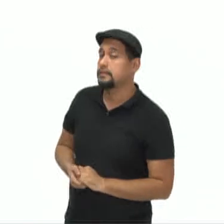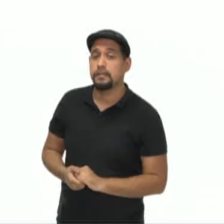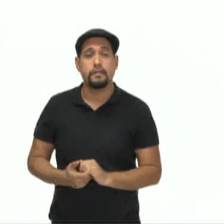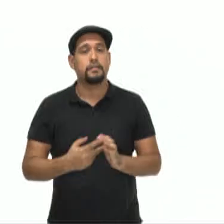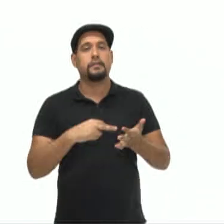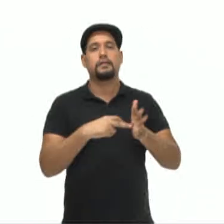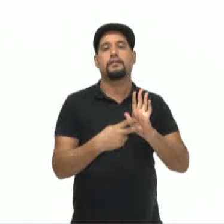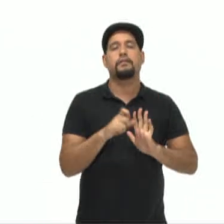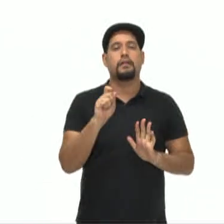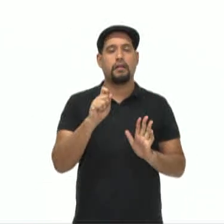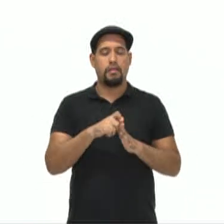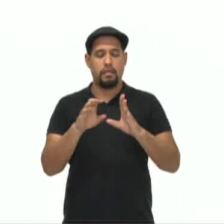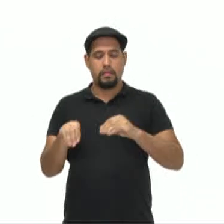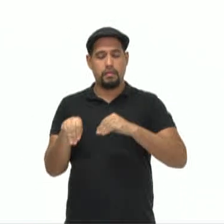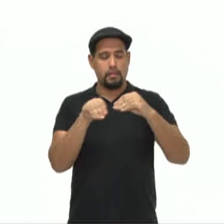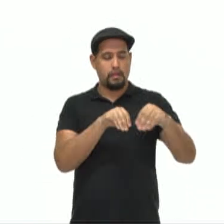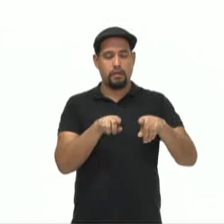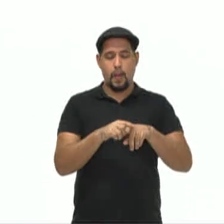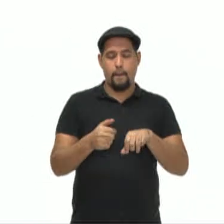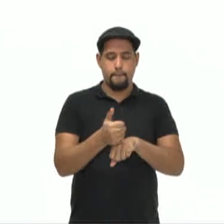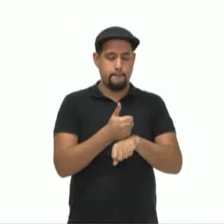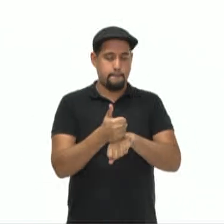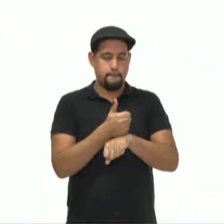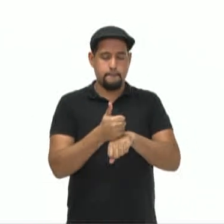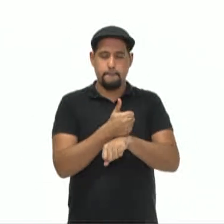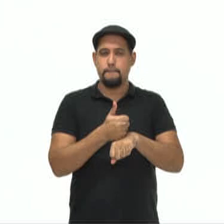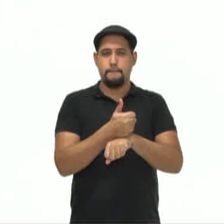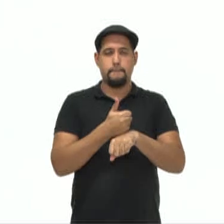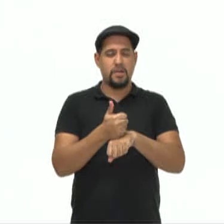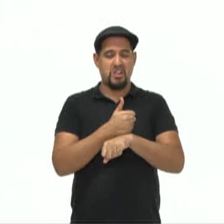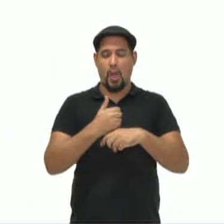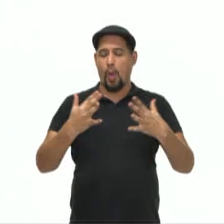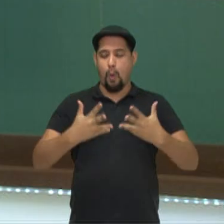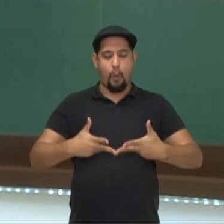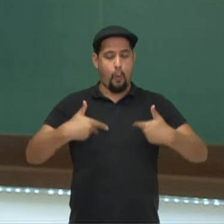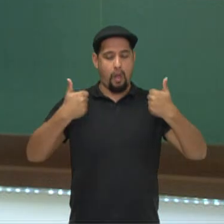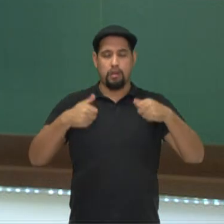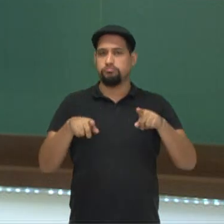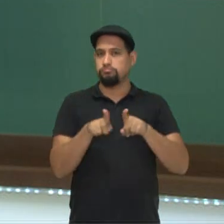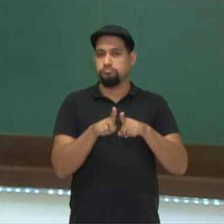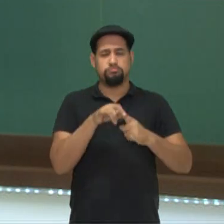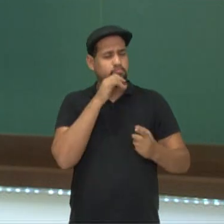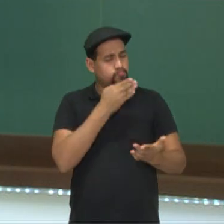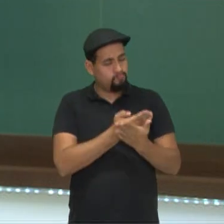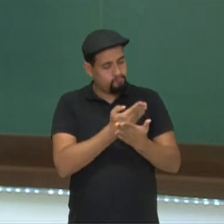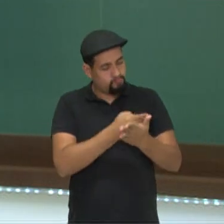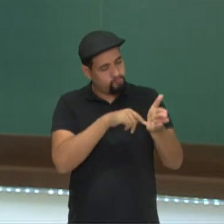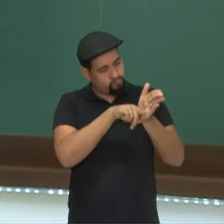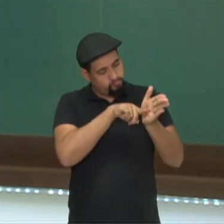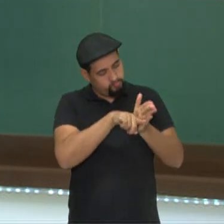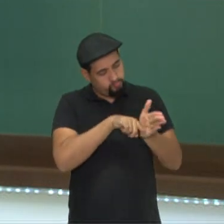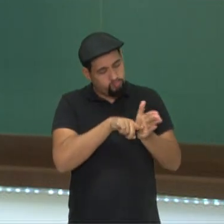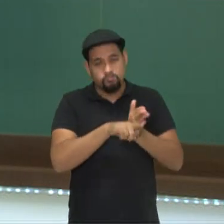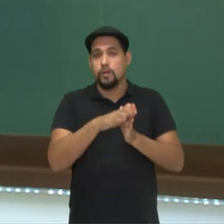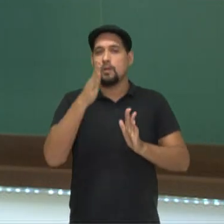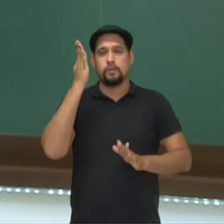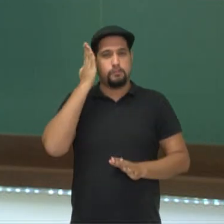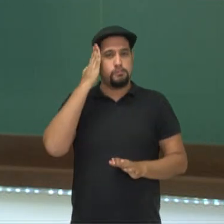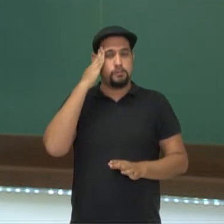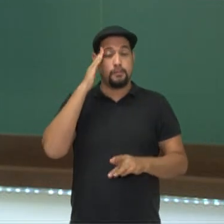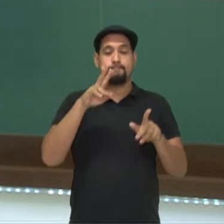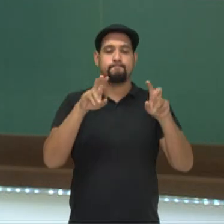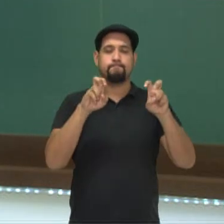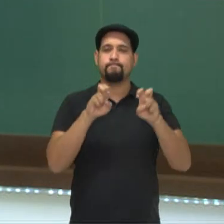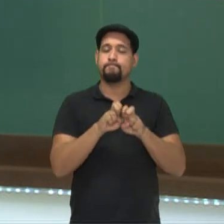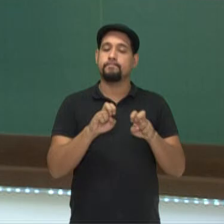caracteriza o fluxo migratório de profissionais de alta qualificação, ou seja, que estudaram bastante, que sabem bem sobre